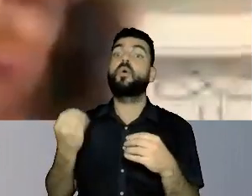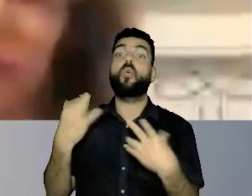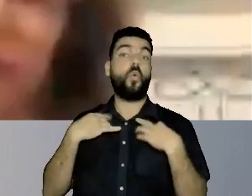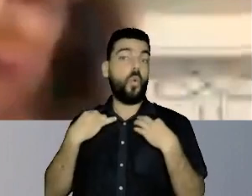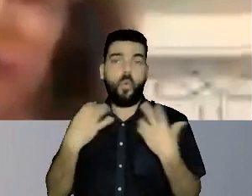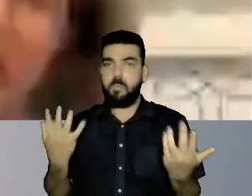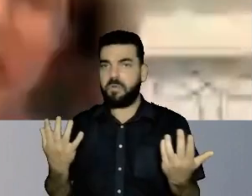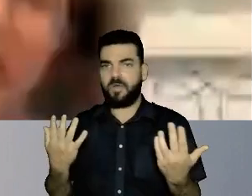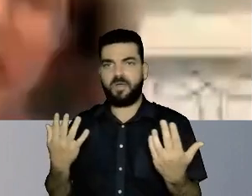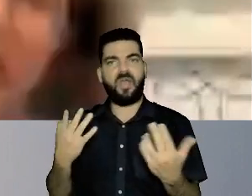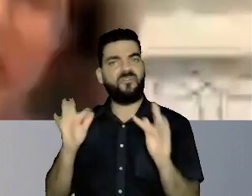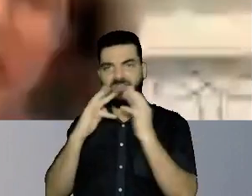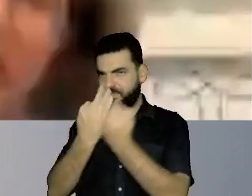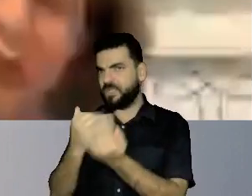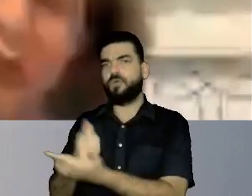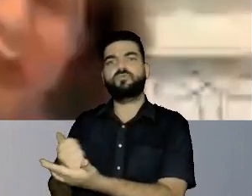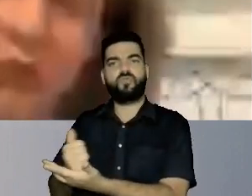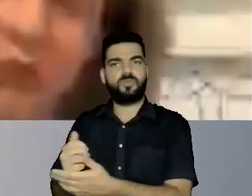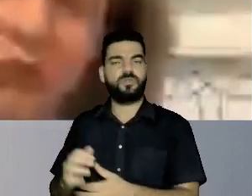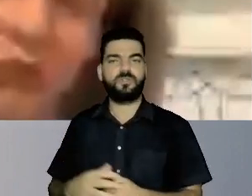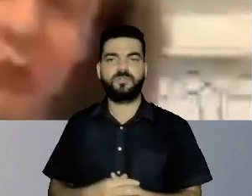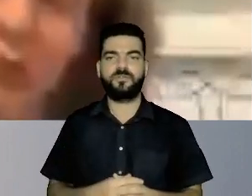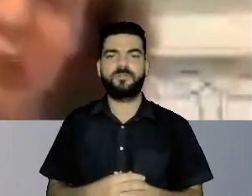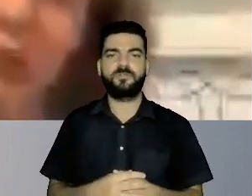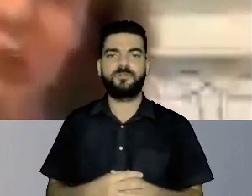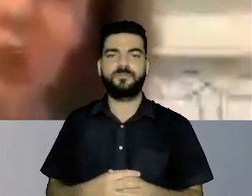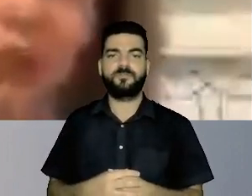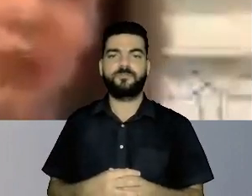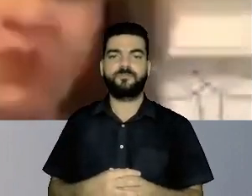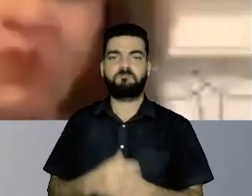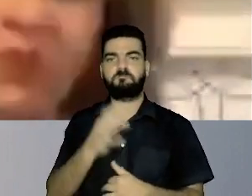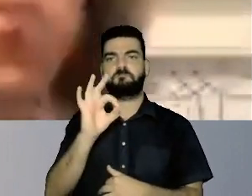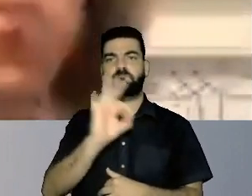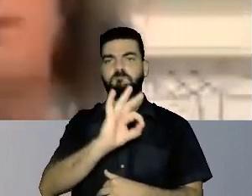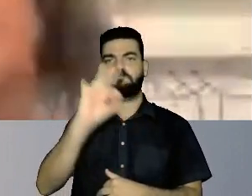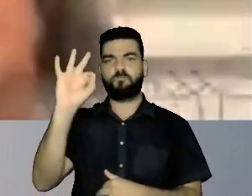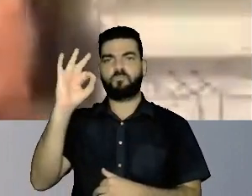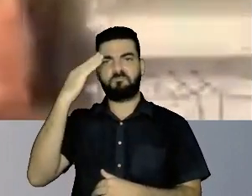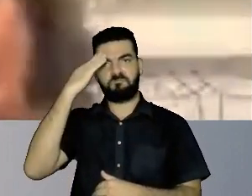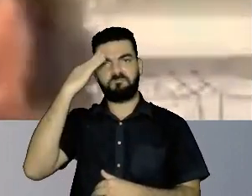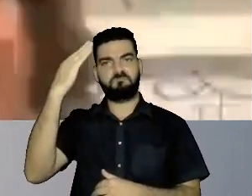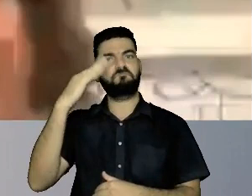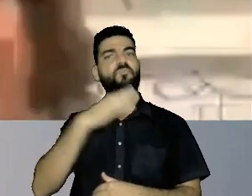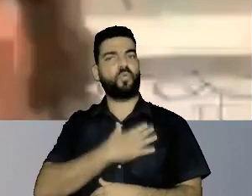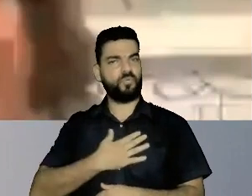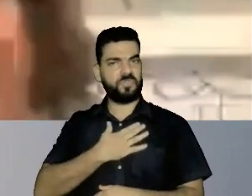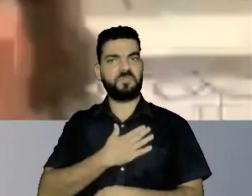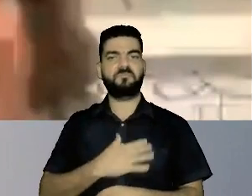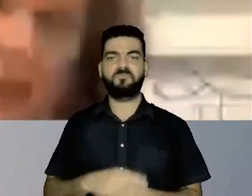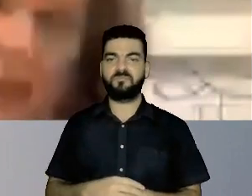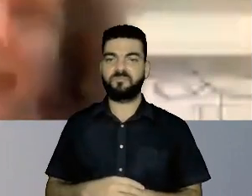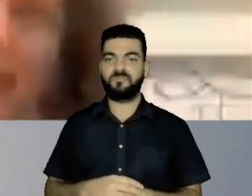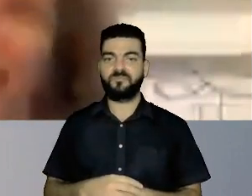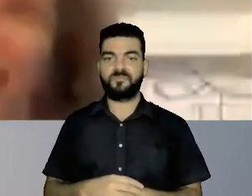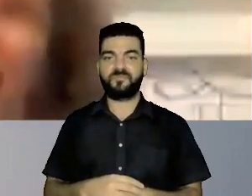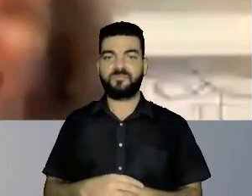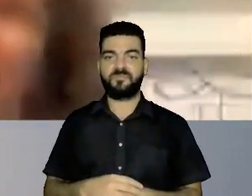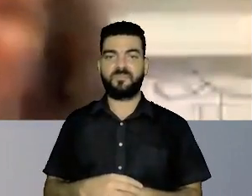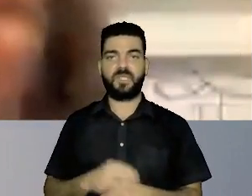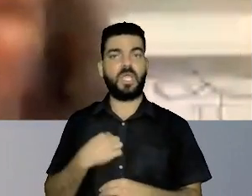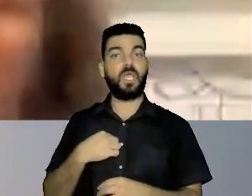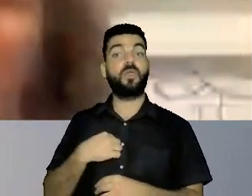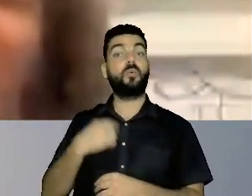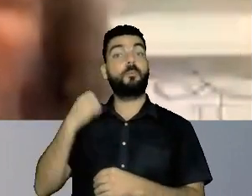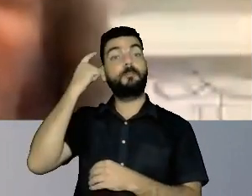cultural, né? E se ele fala do acesso a um programa de televisão, quanto mais de uma indumentária ou de um adereço, né?